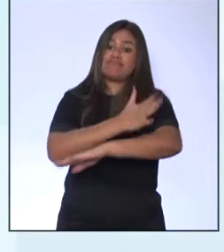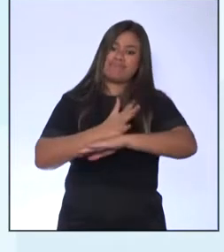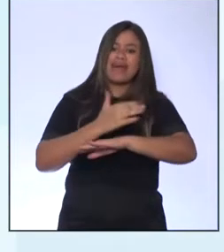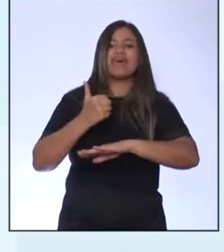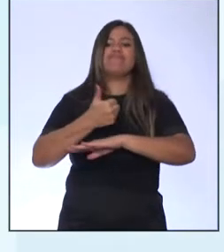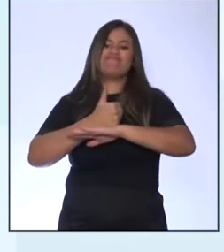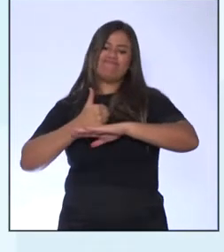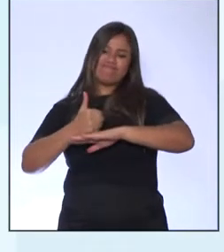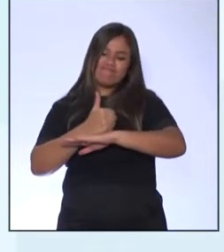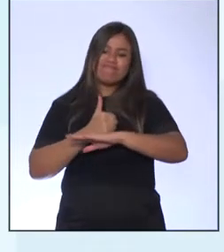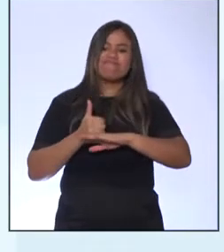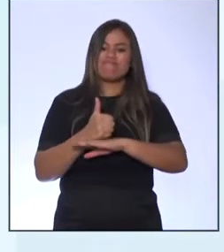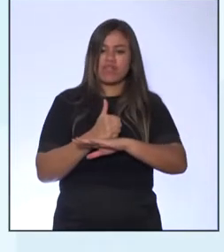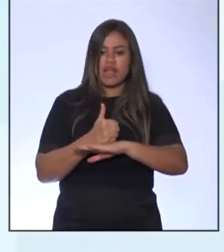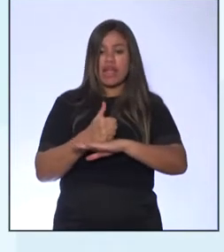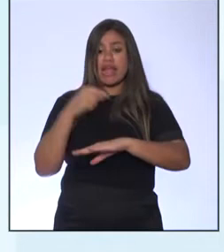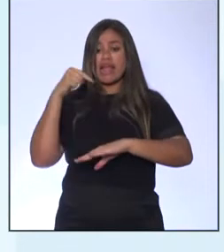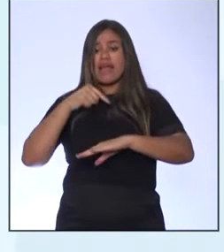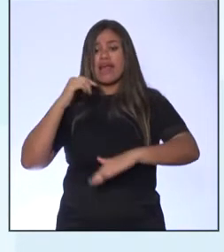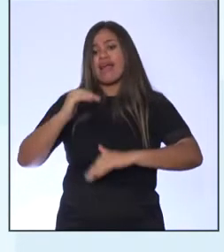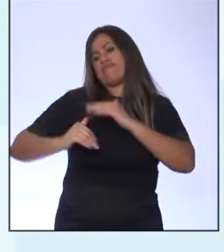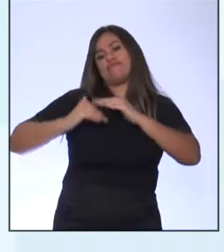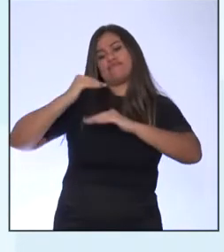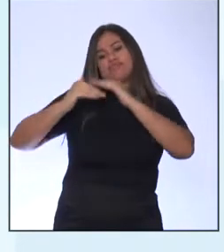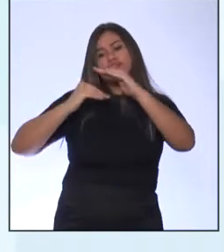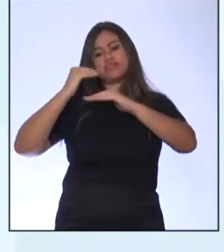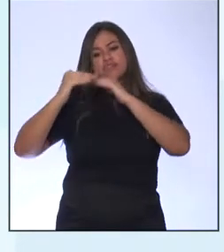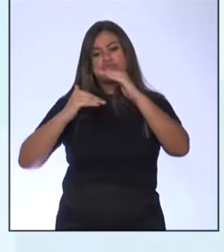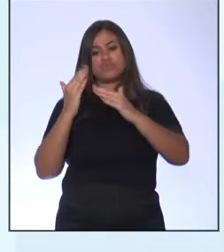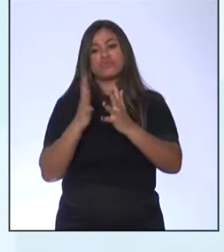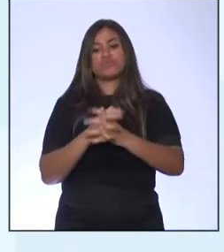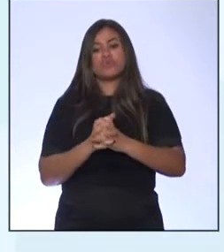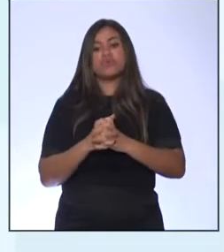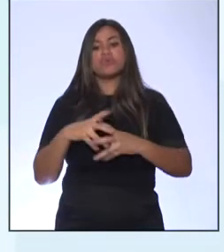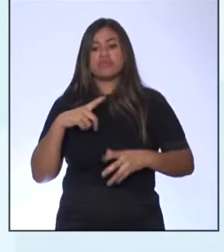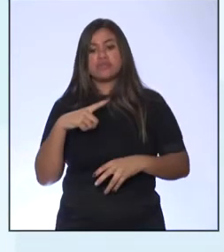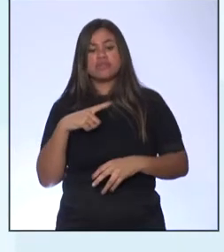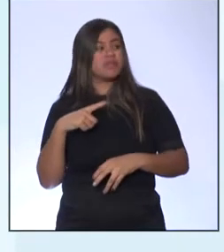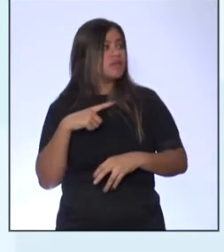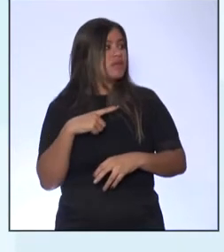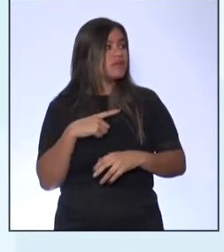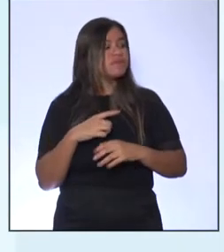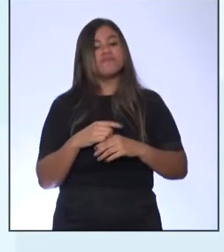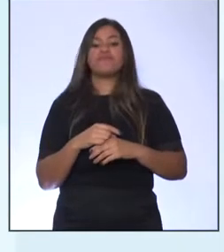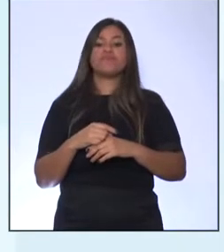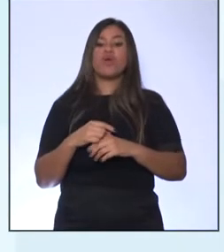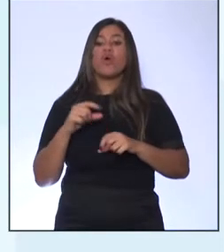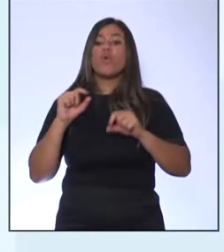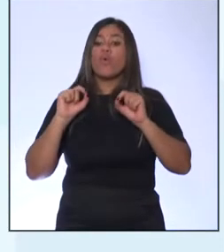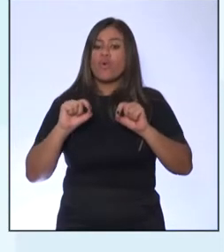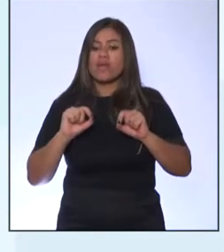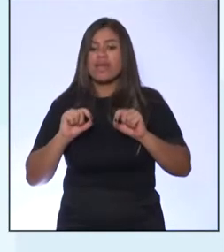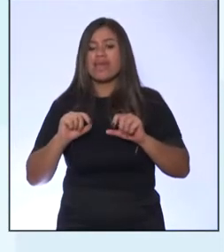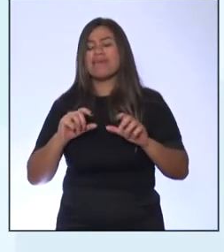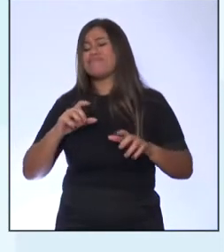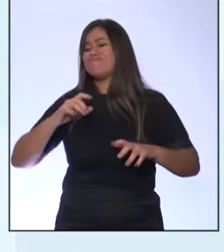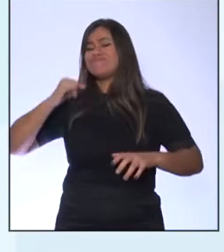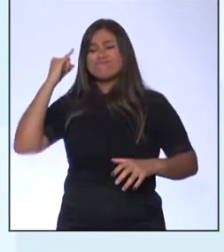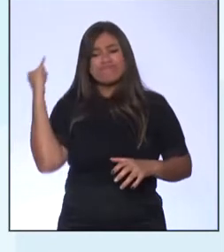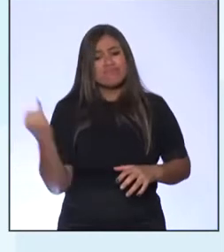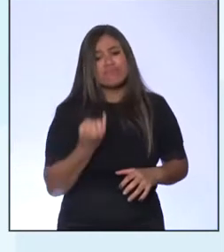da nossa relatoria, da nossa resolução da formação inicial, foi enfatizar